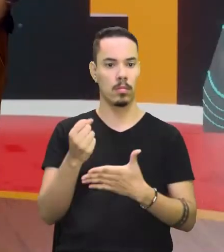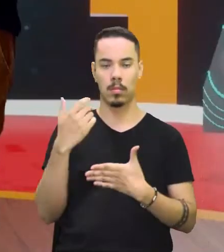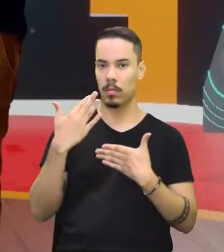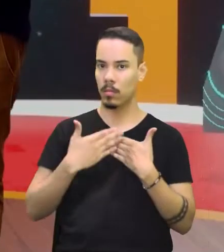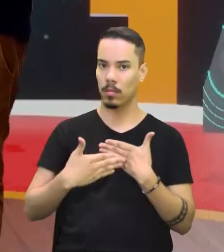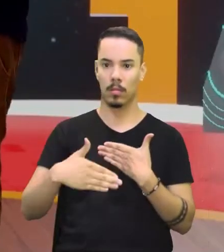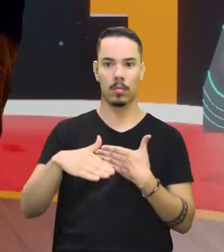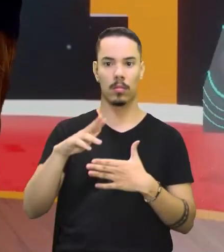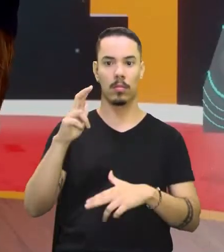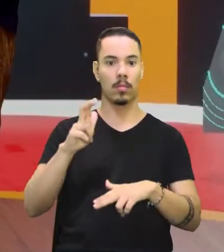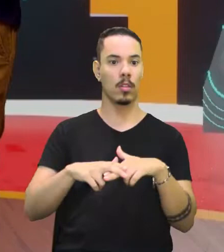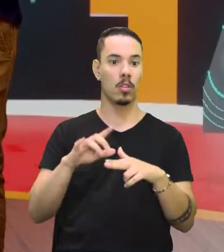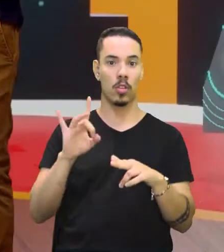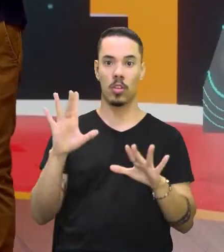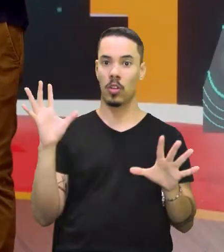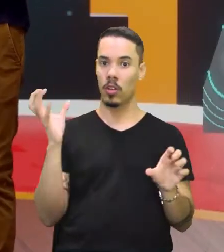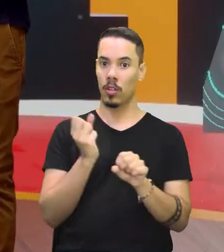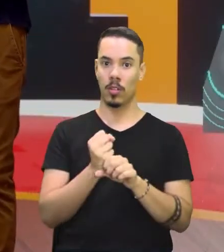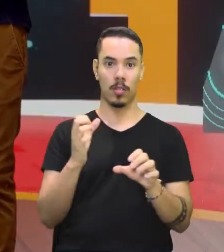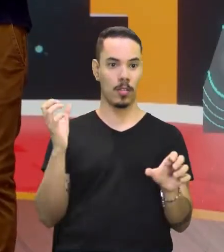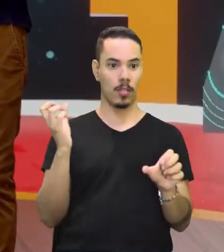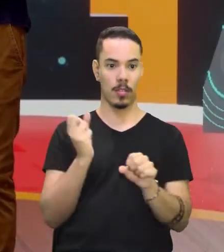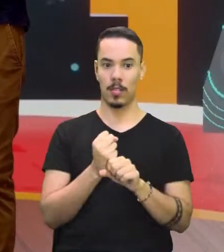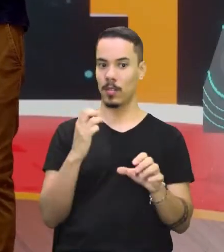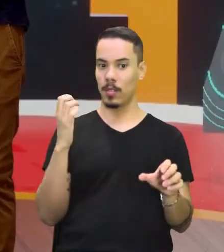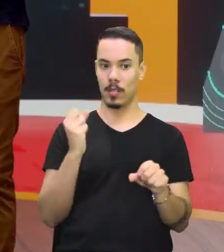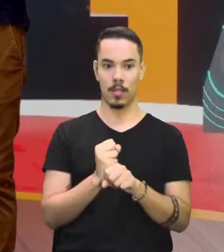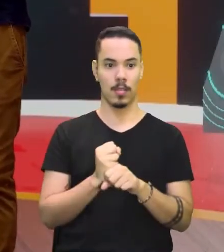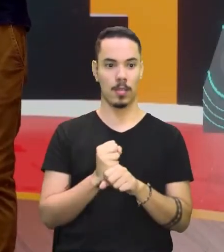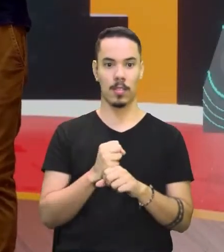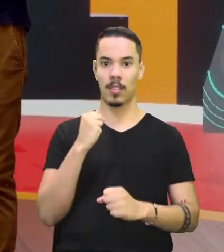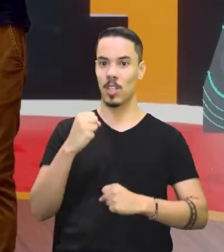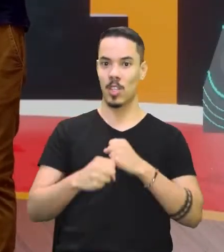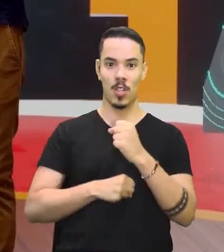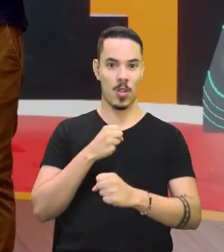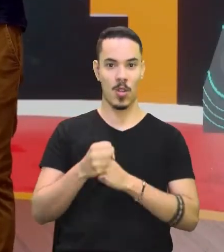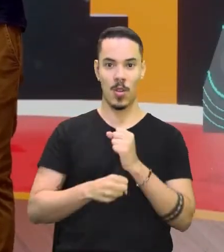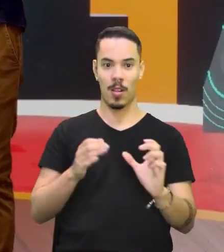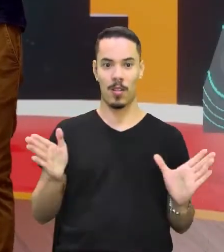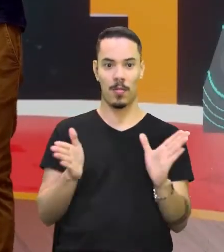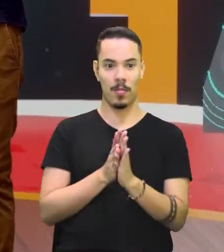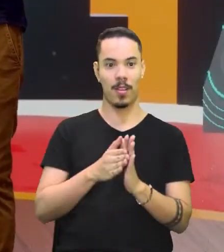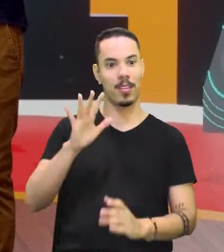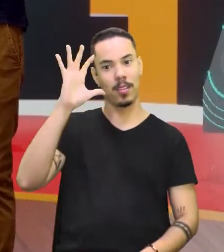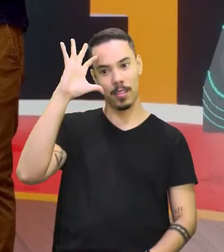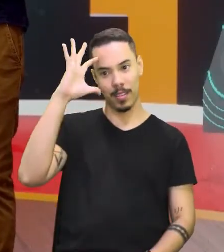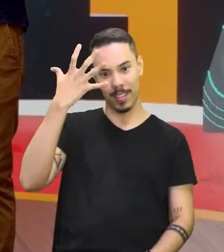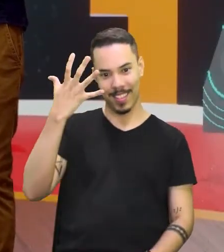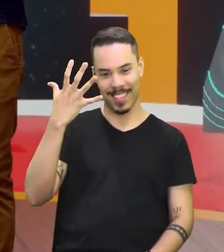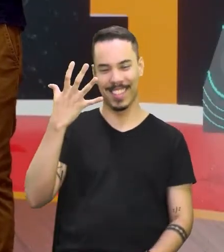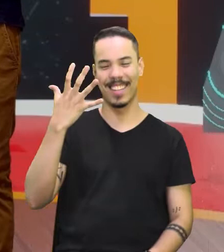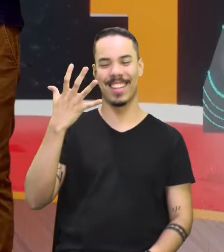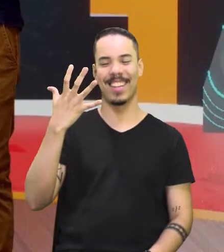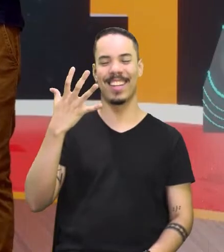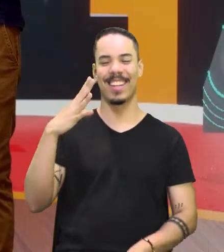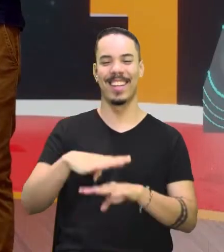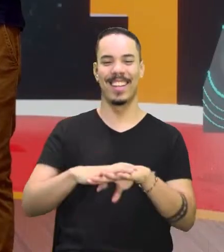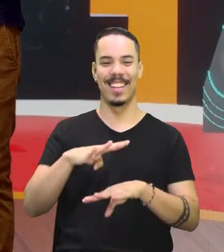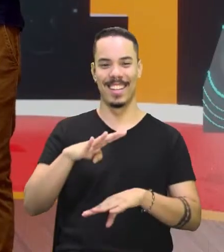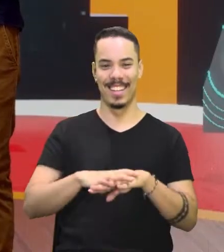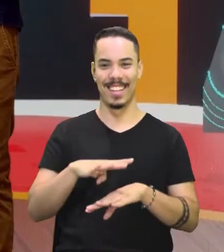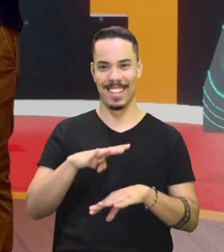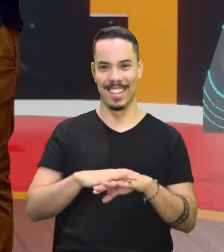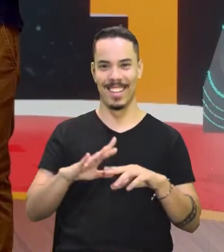frente Só conta. É continha. Conta. Vai, desenrola, sabe multiplicar? bate e resolve tudinho. Ó,